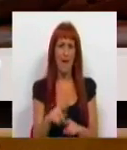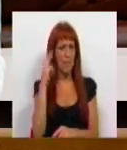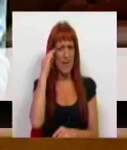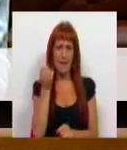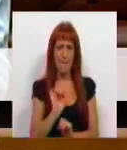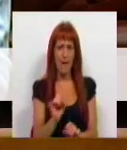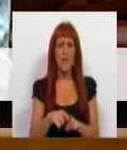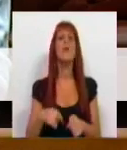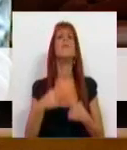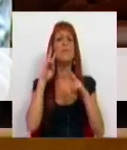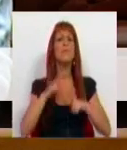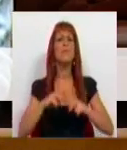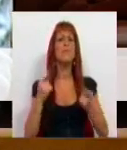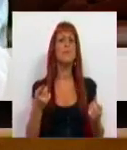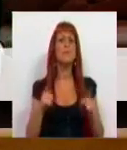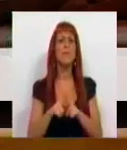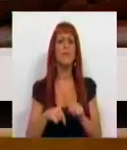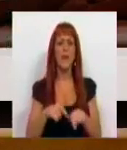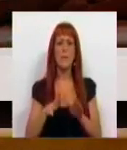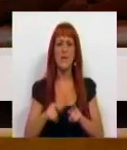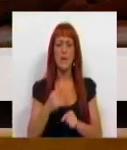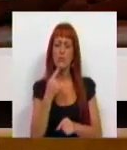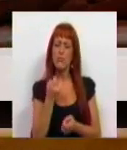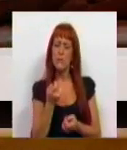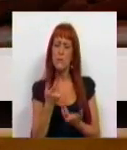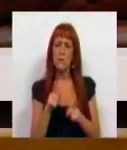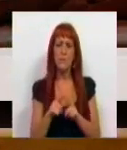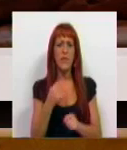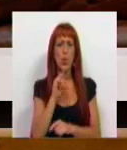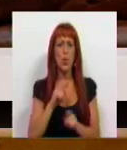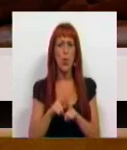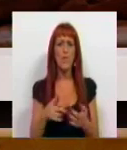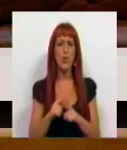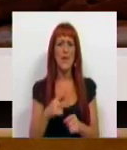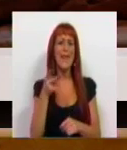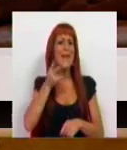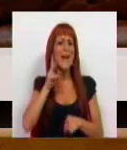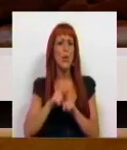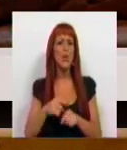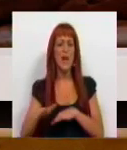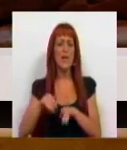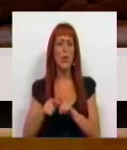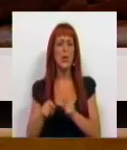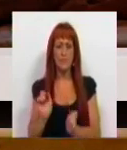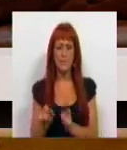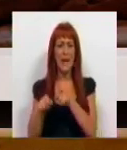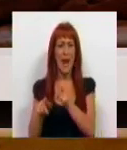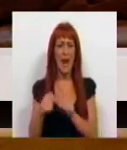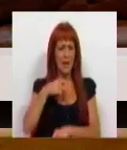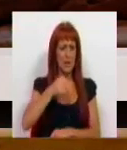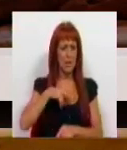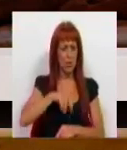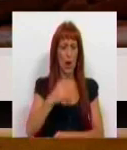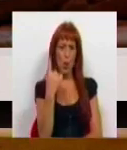Madeira. O que se encontra em vez disso, e é preciso pesquisar um pouco, são nomes de diretores italianos da Saipem em Portugal.